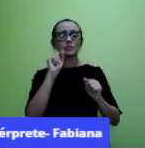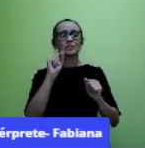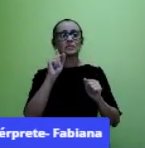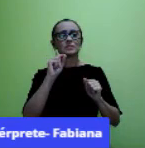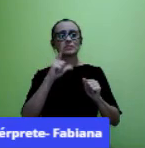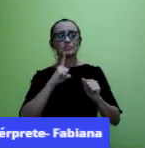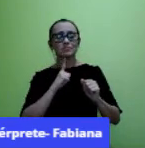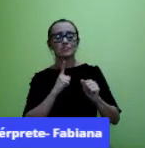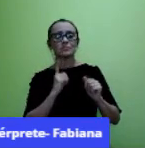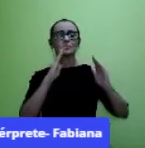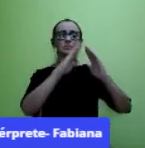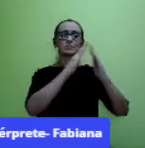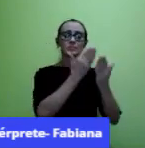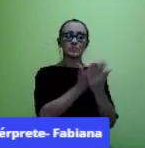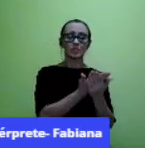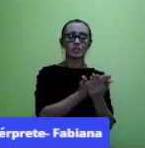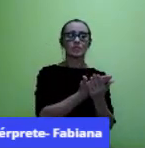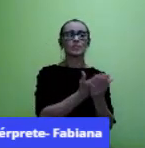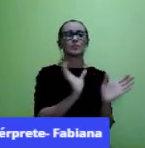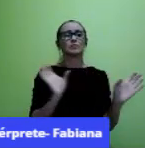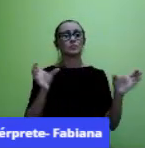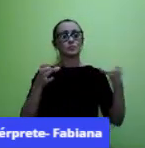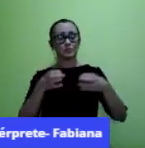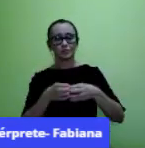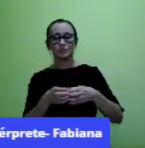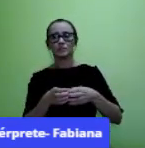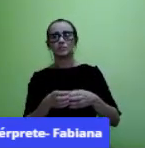equipe, né? Tem gente que vai falar